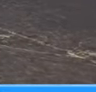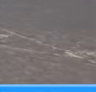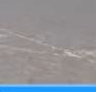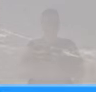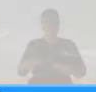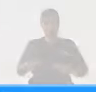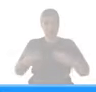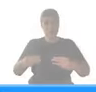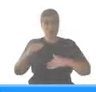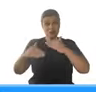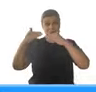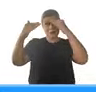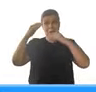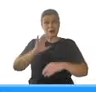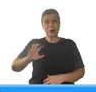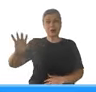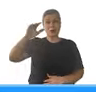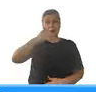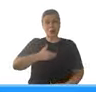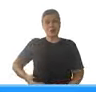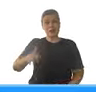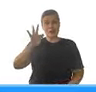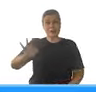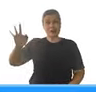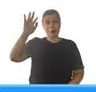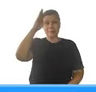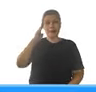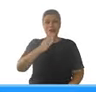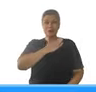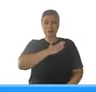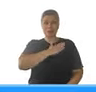Ministério do Desenvolvimento Regional, Governo Federal, Pátria Amada Brasil.